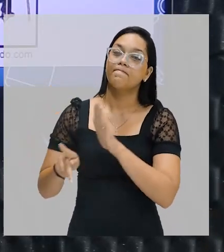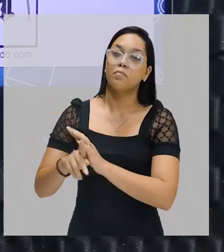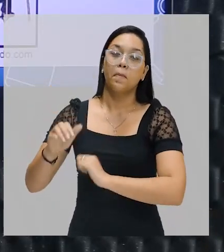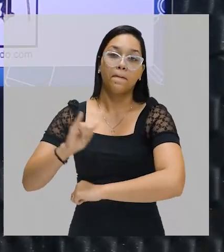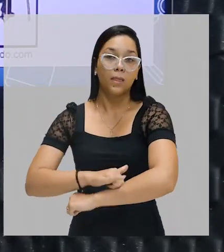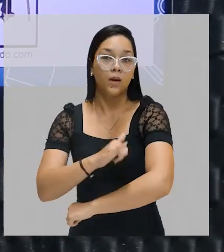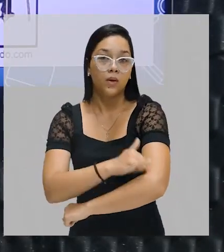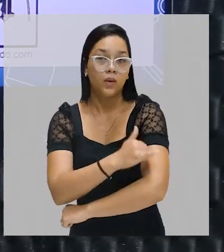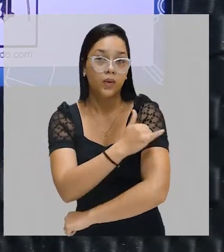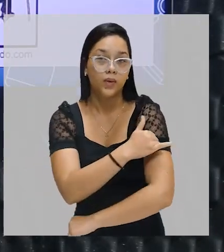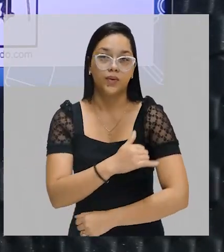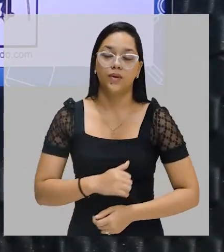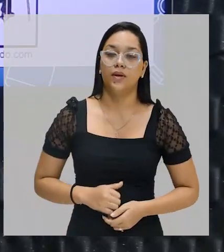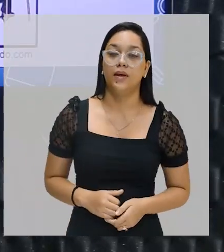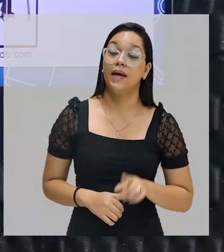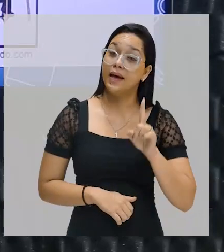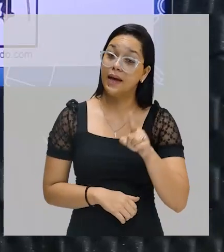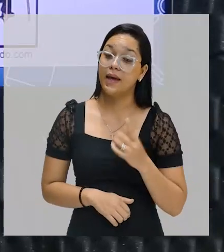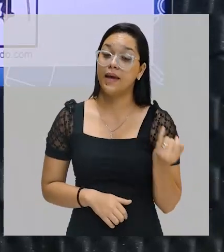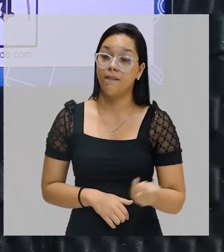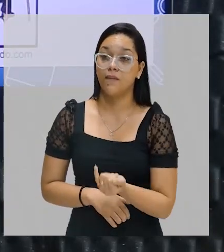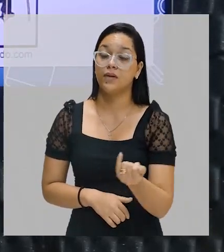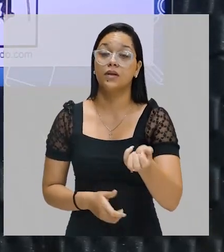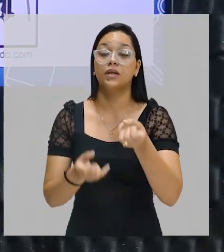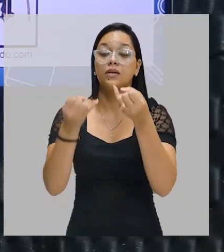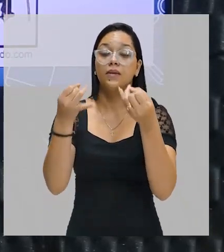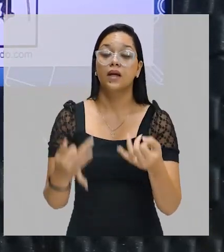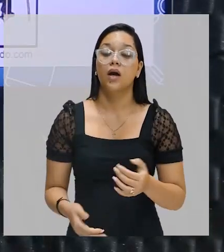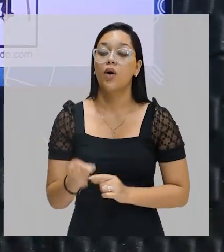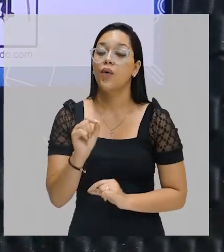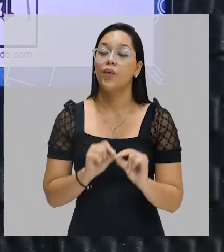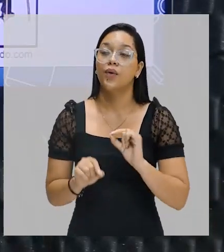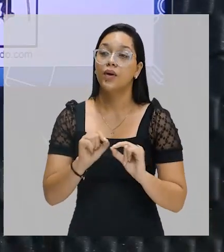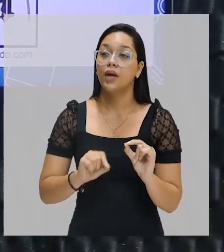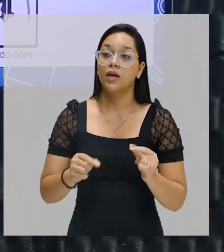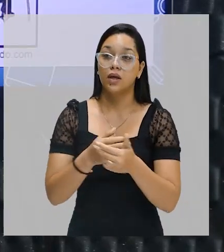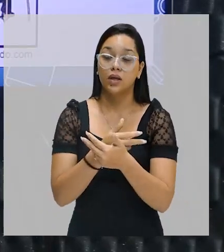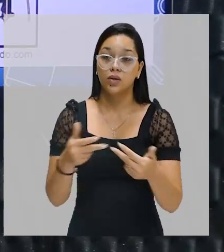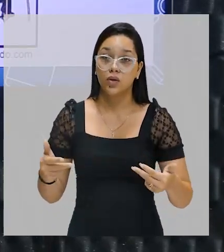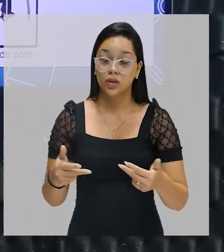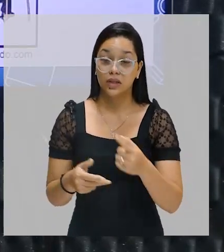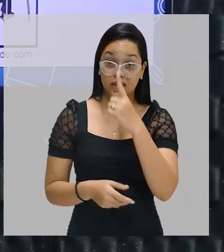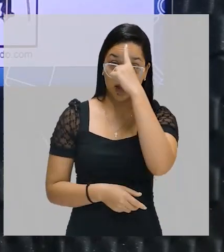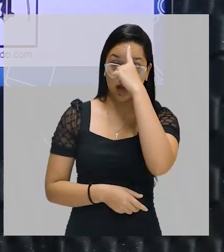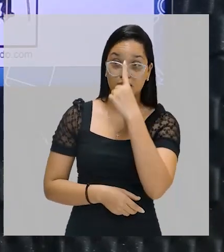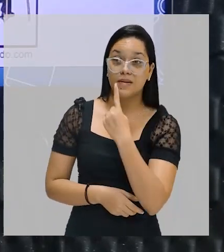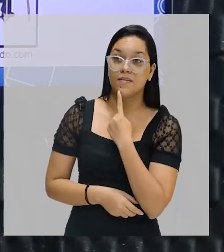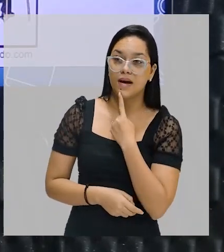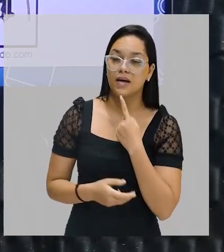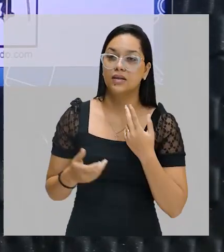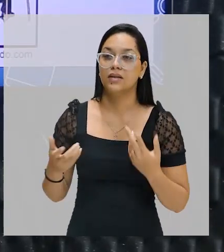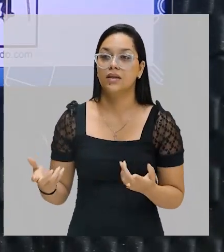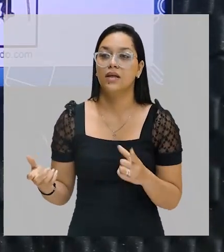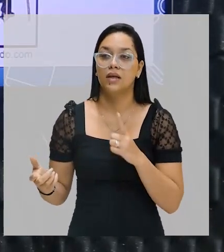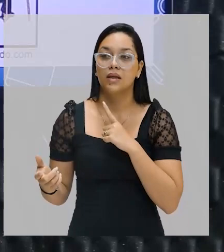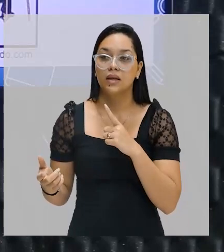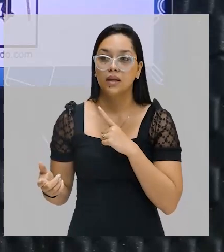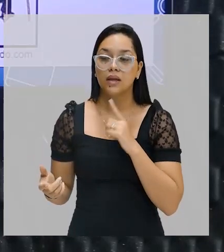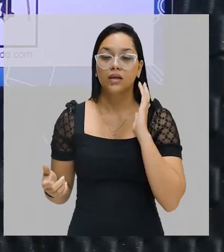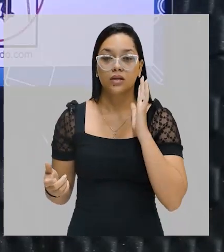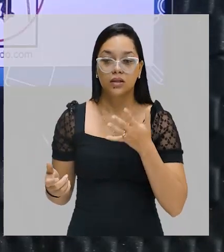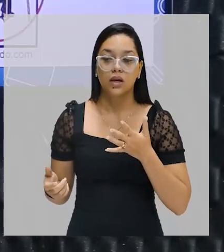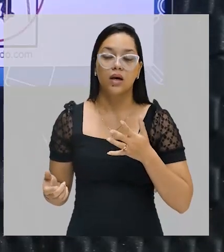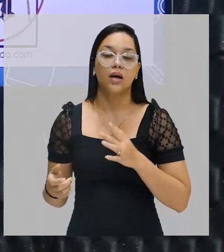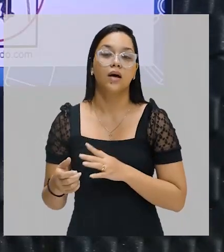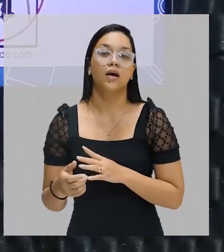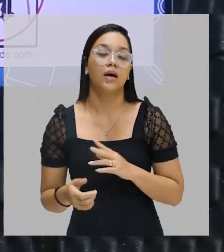gordura. É importante falar o quê? Que ambas as imagens, né? Mesmo aqui, ó, o homem